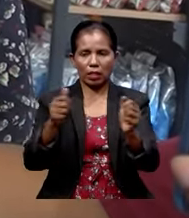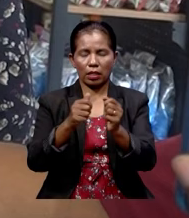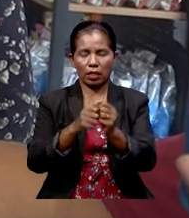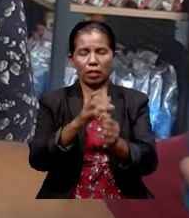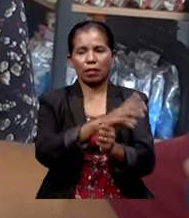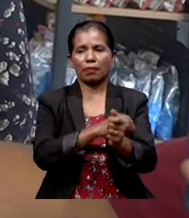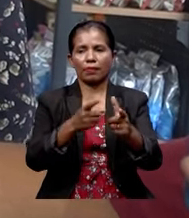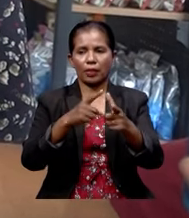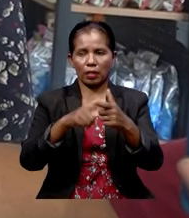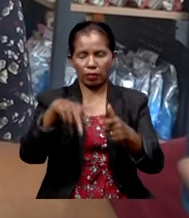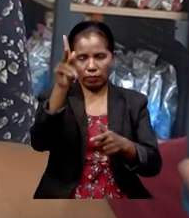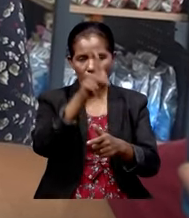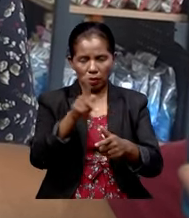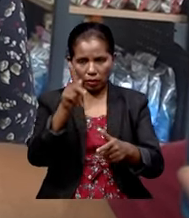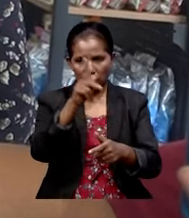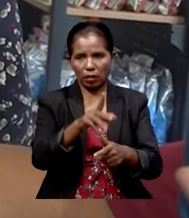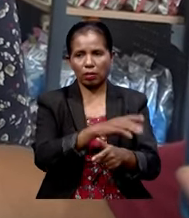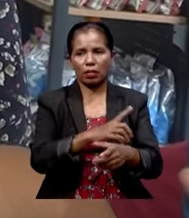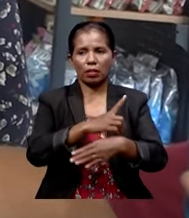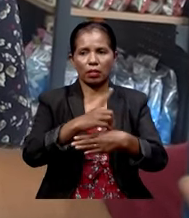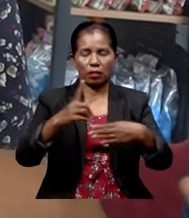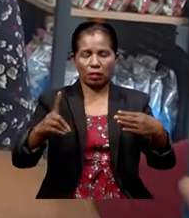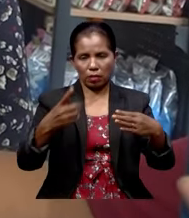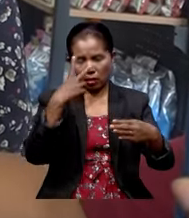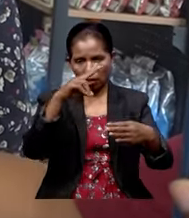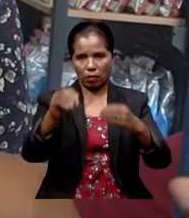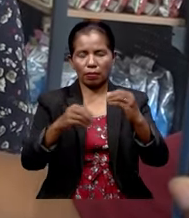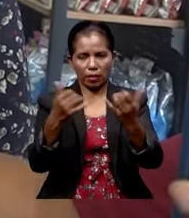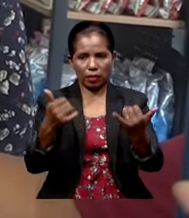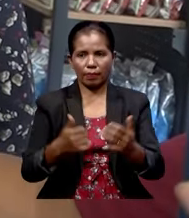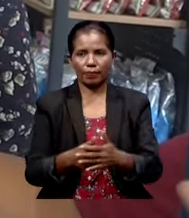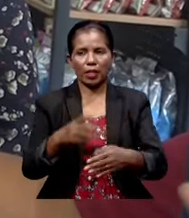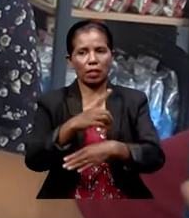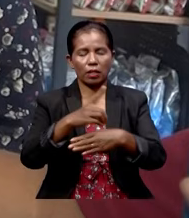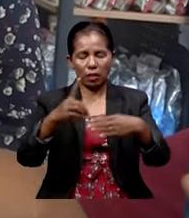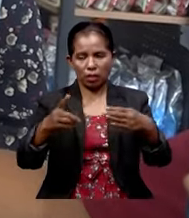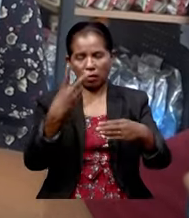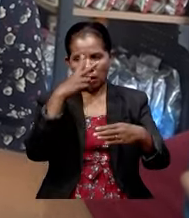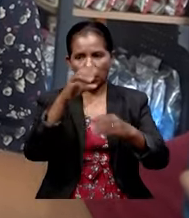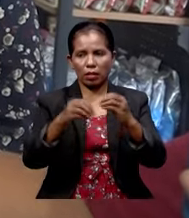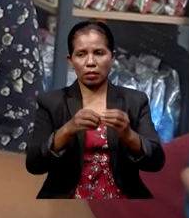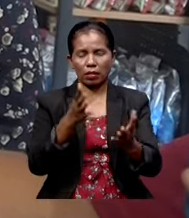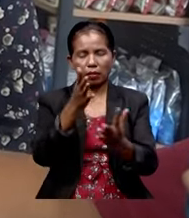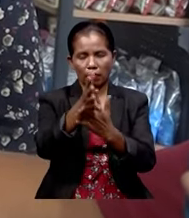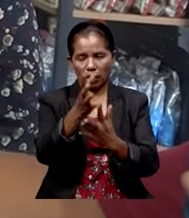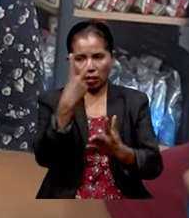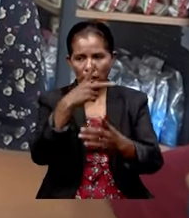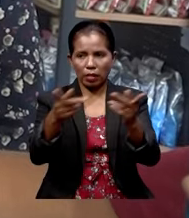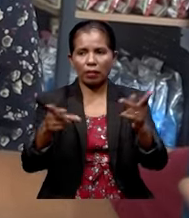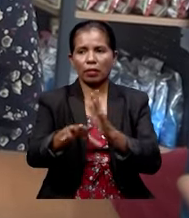no fiscalização maka direção operacional. Direção operacional tung e terreno